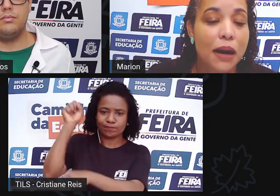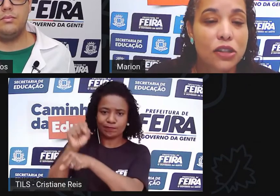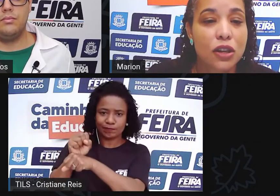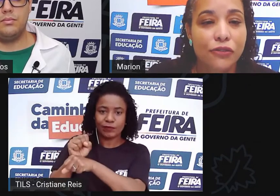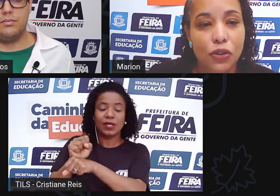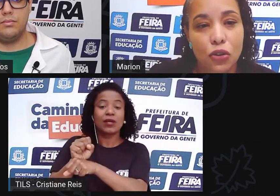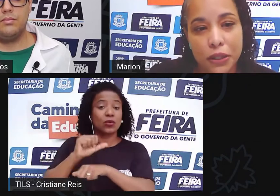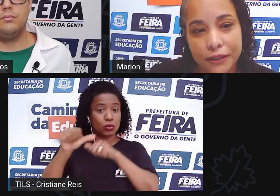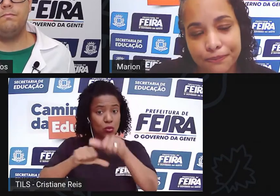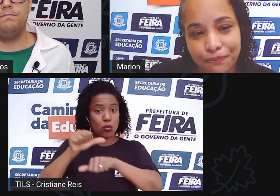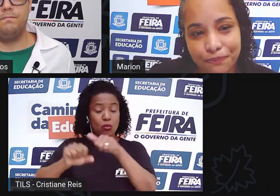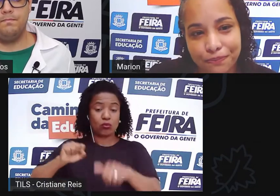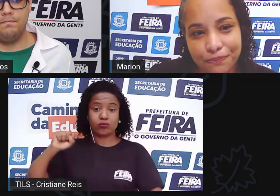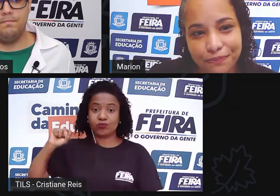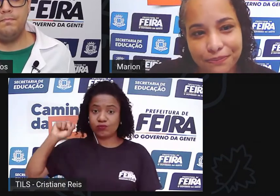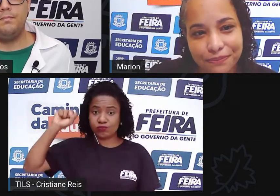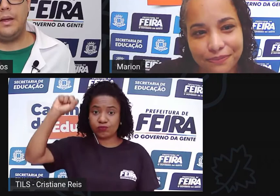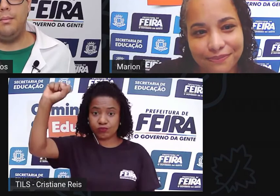de combate à fome.